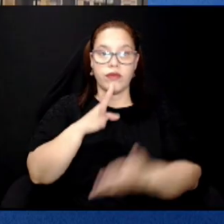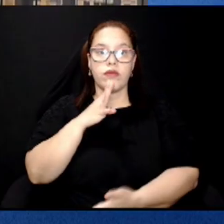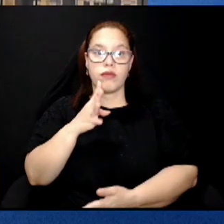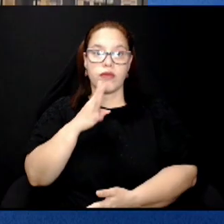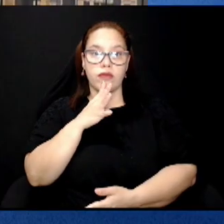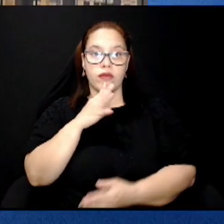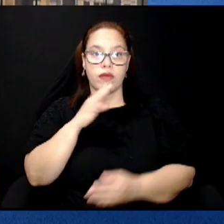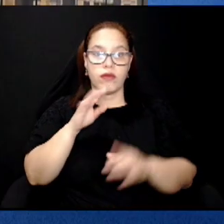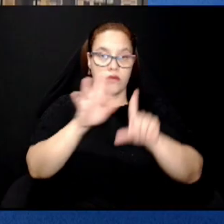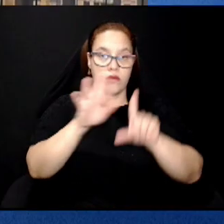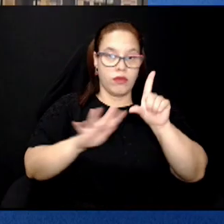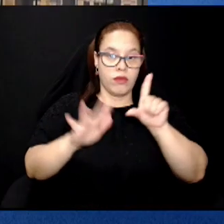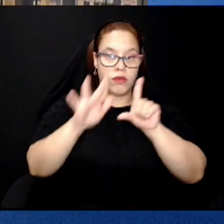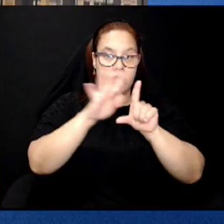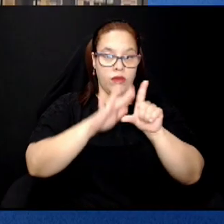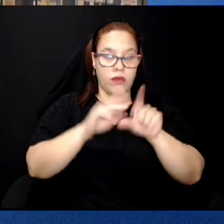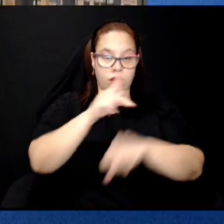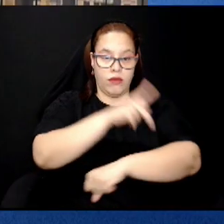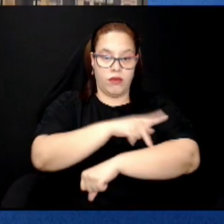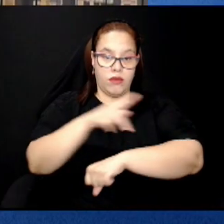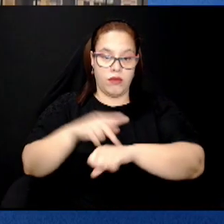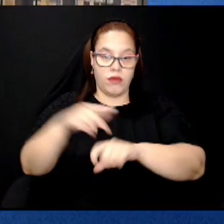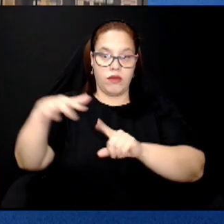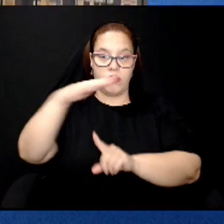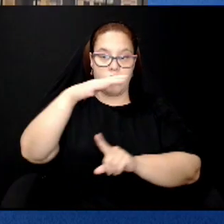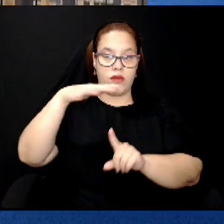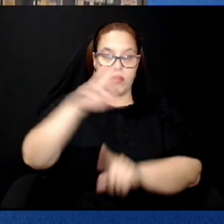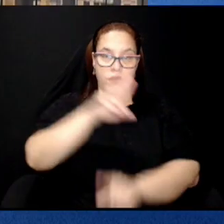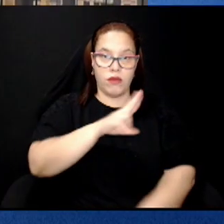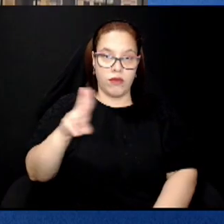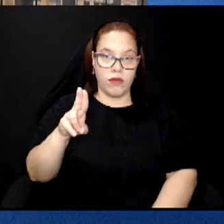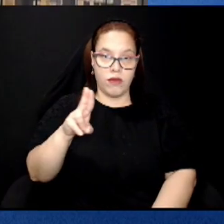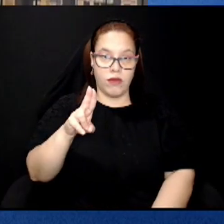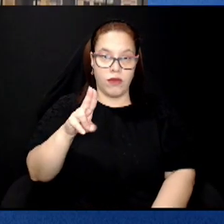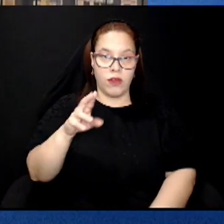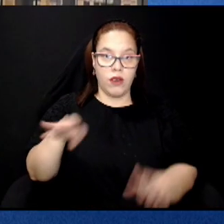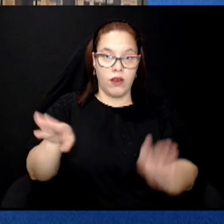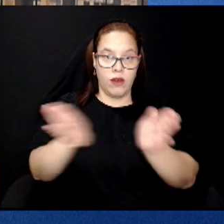plataforma pedagógica e climática chamada Entrando no Clima.